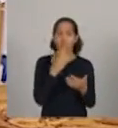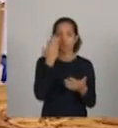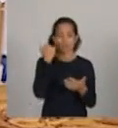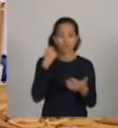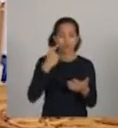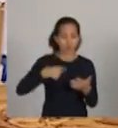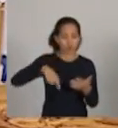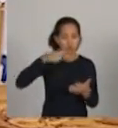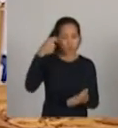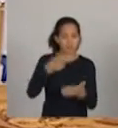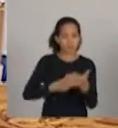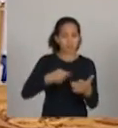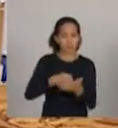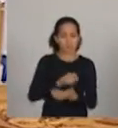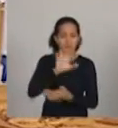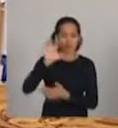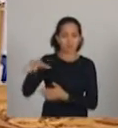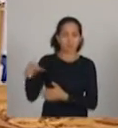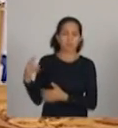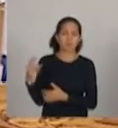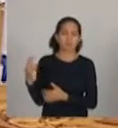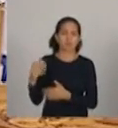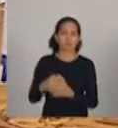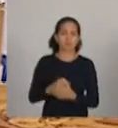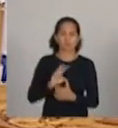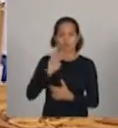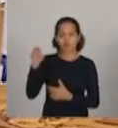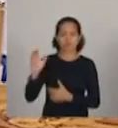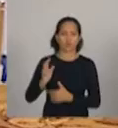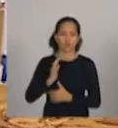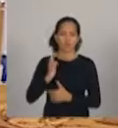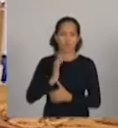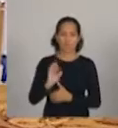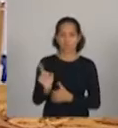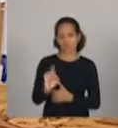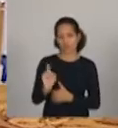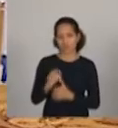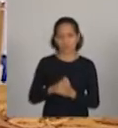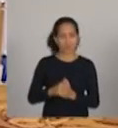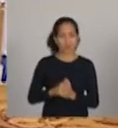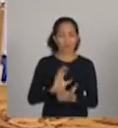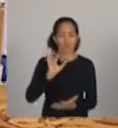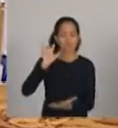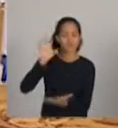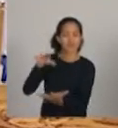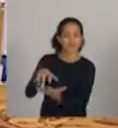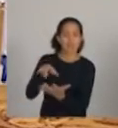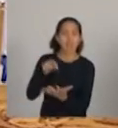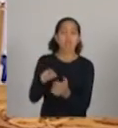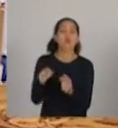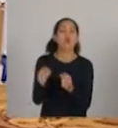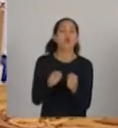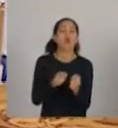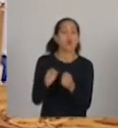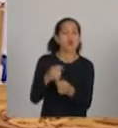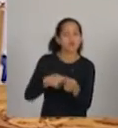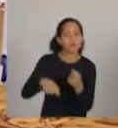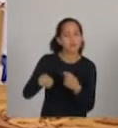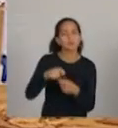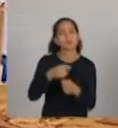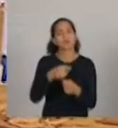que defender o terceiro setor, mas não o terceiro setor rico. Tem que defender as organizações